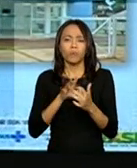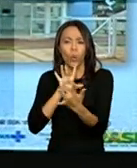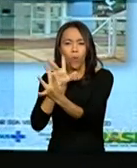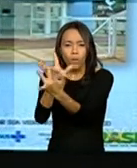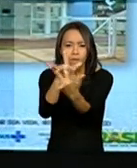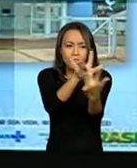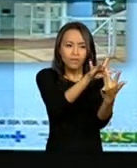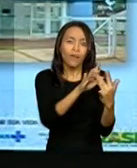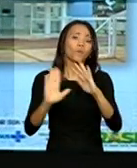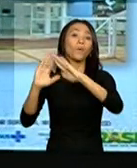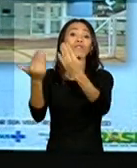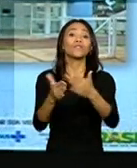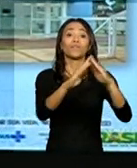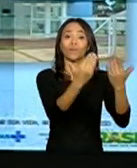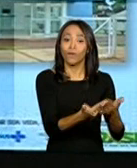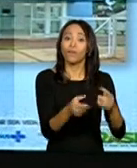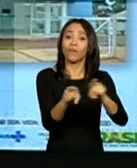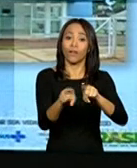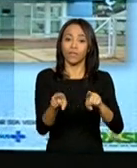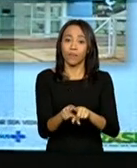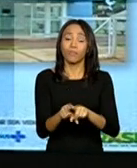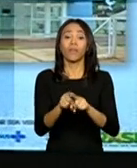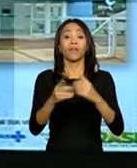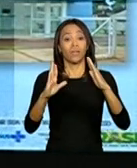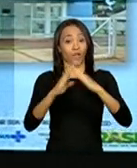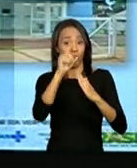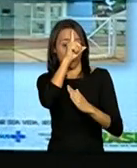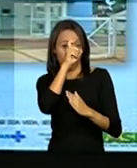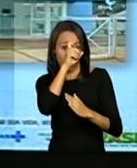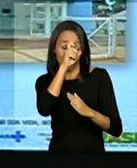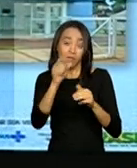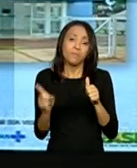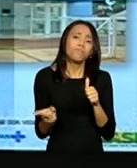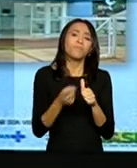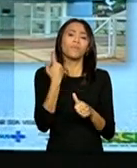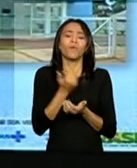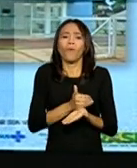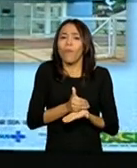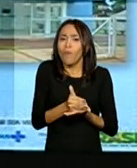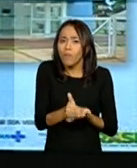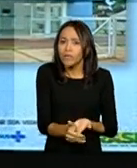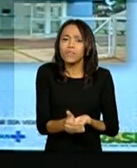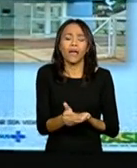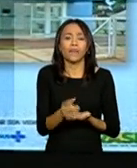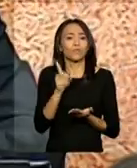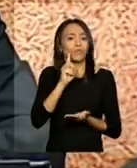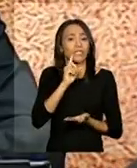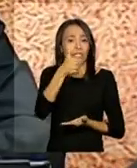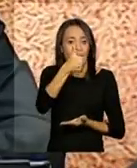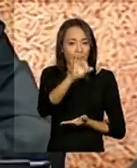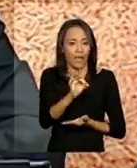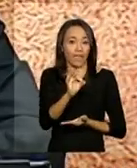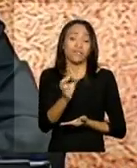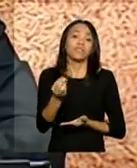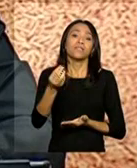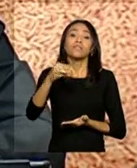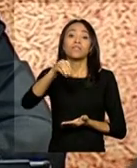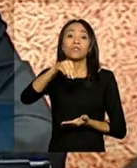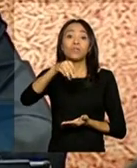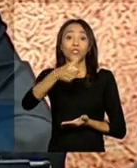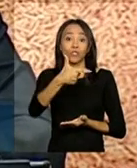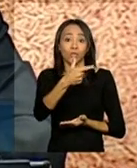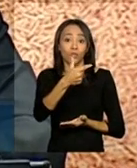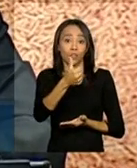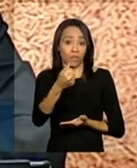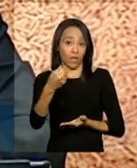escolas e os serviços de saúde está previsto iniciar a vacinação a partir do dia 10/03 de24